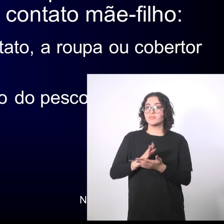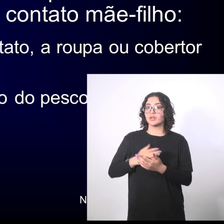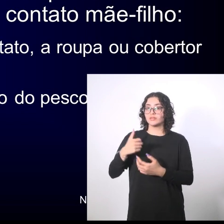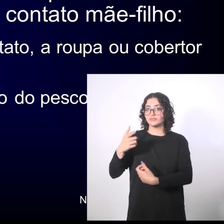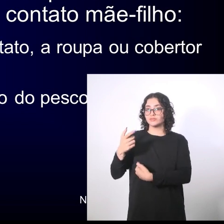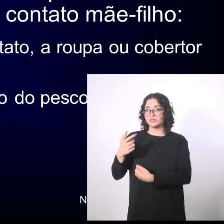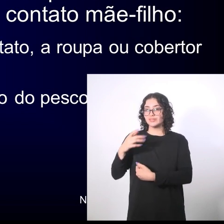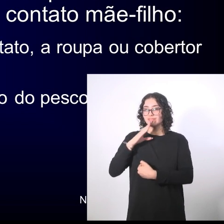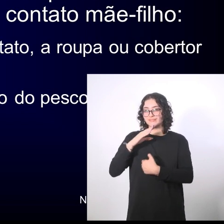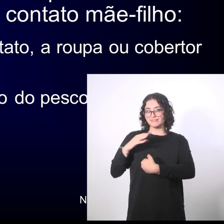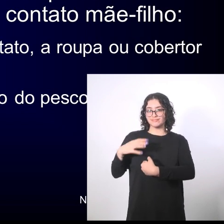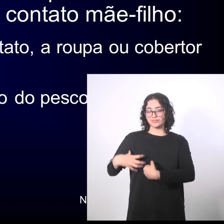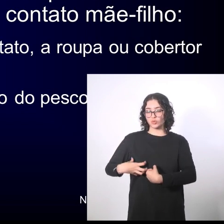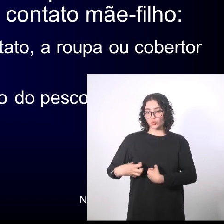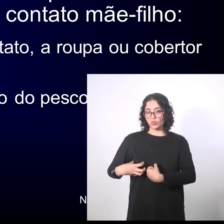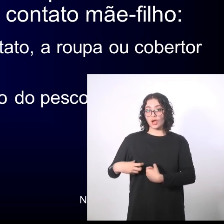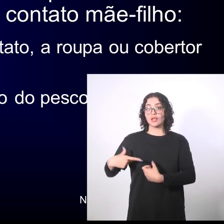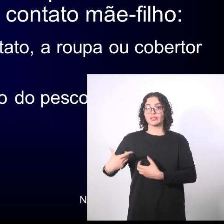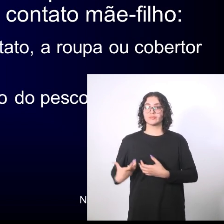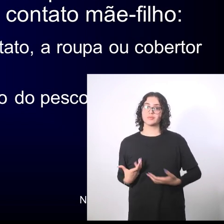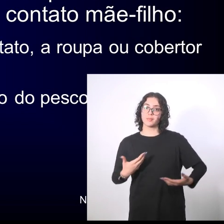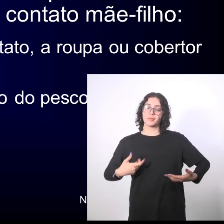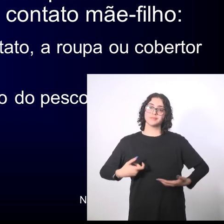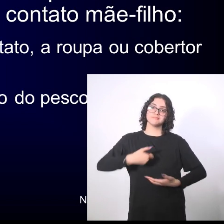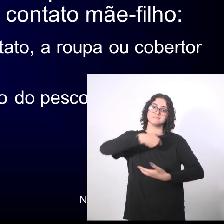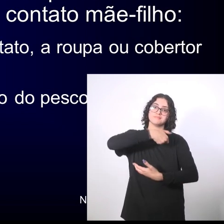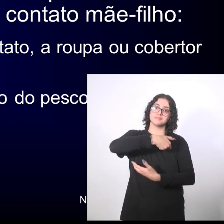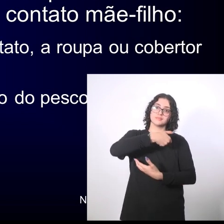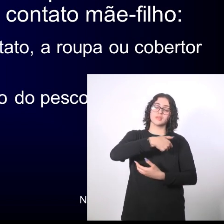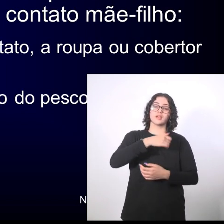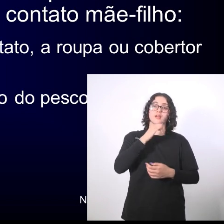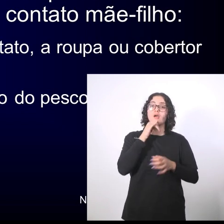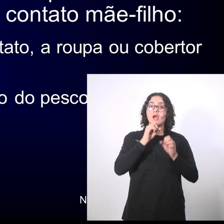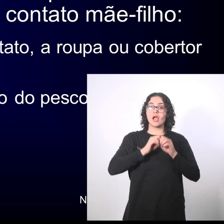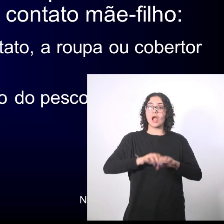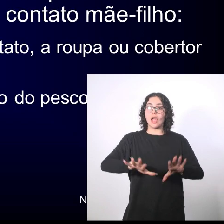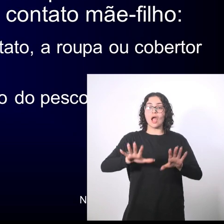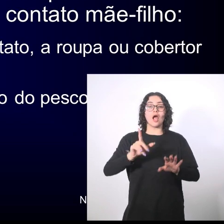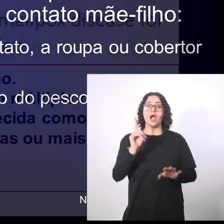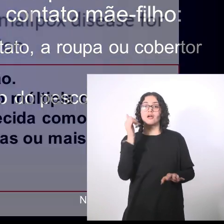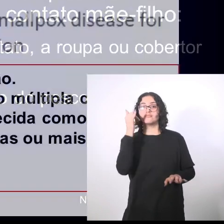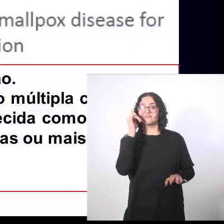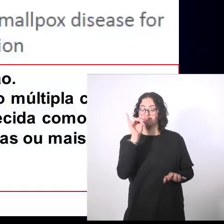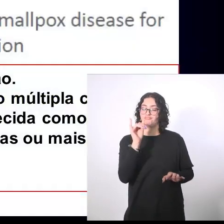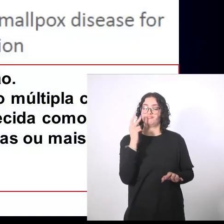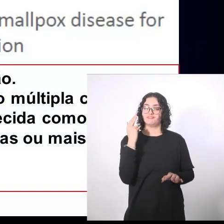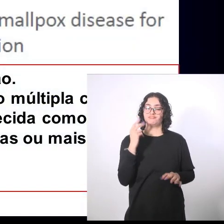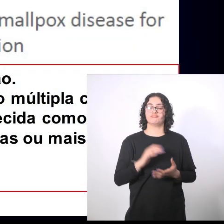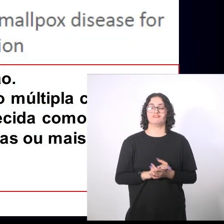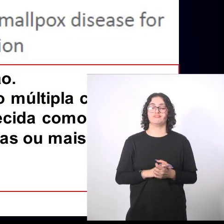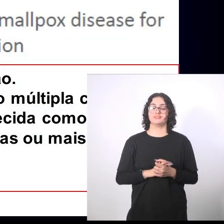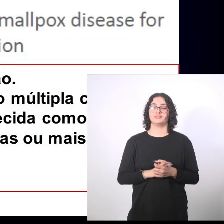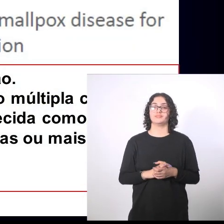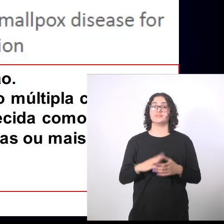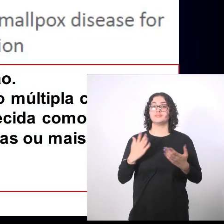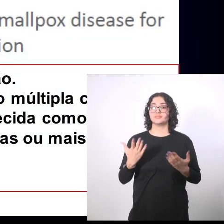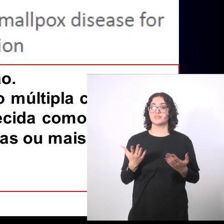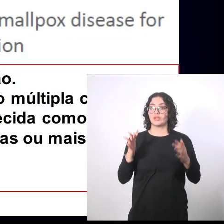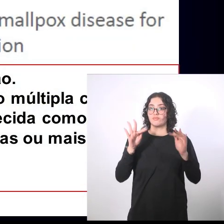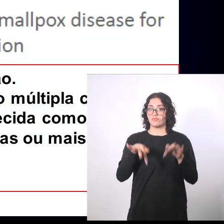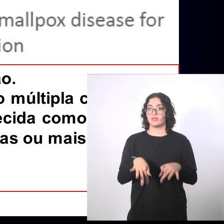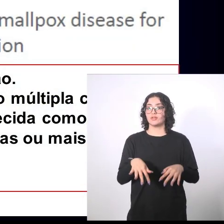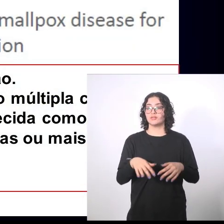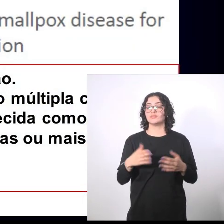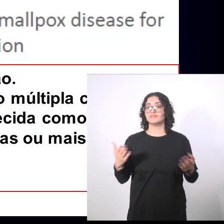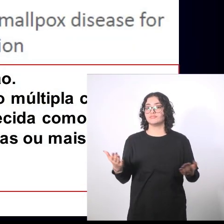leite materno até que a mãe esteja, vamos dizer, livre do risco de transmissão. Próximo. E, para terminar, vou